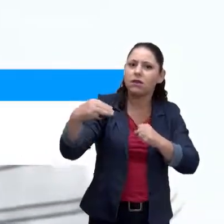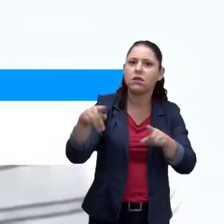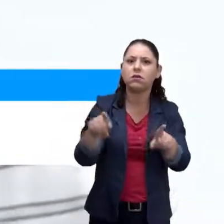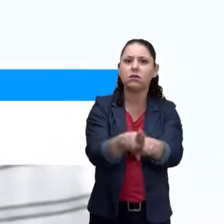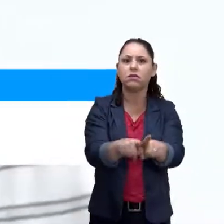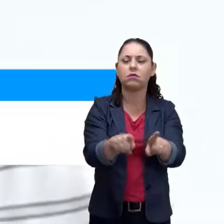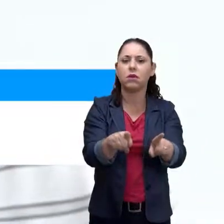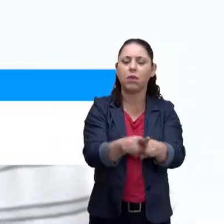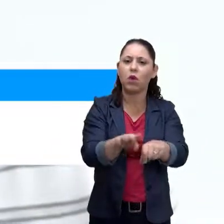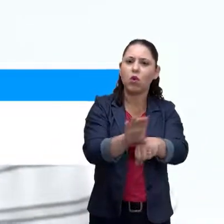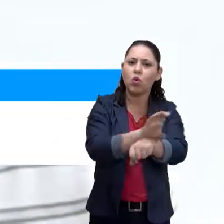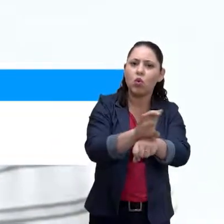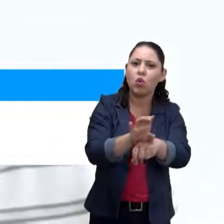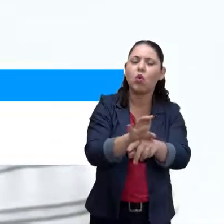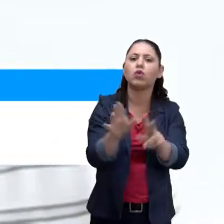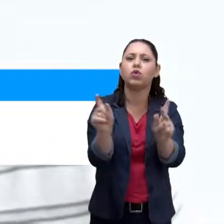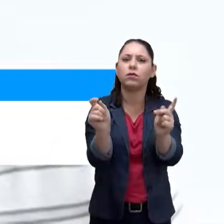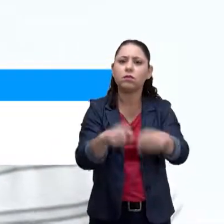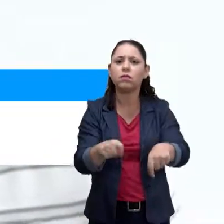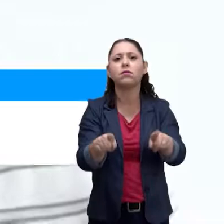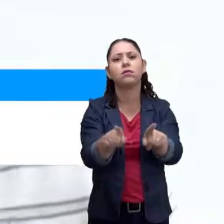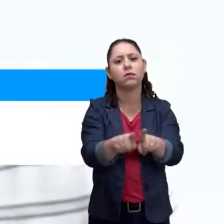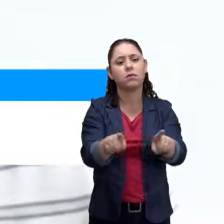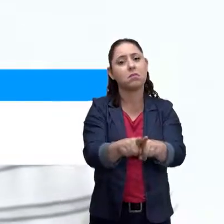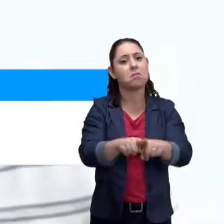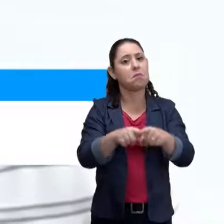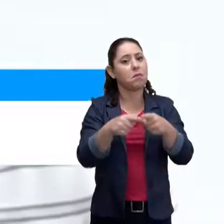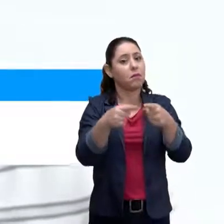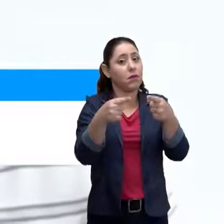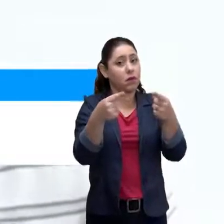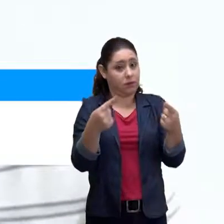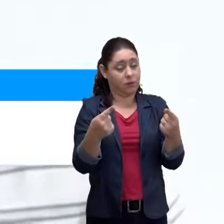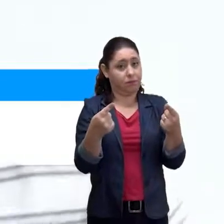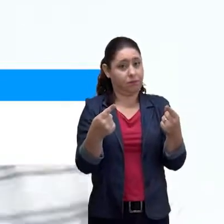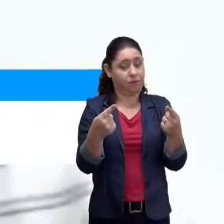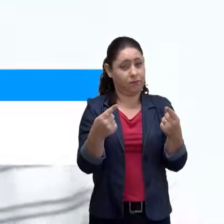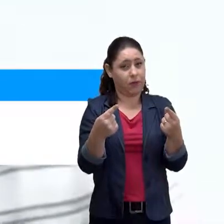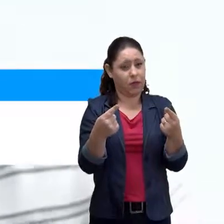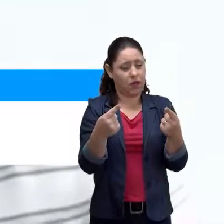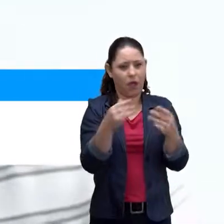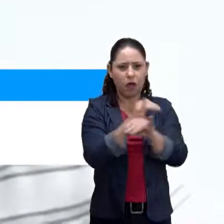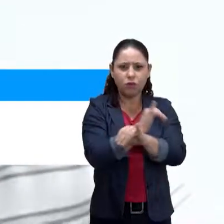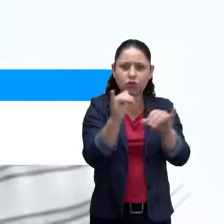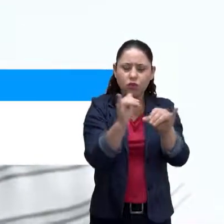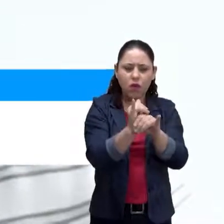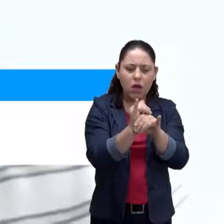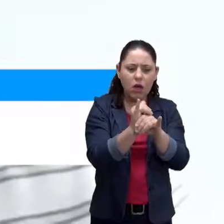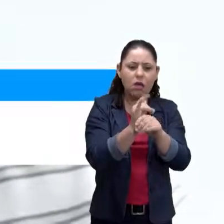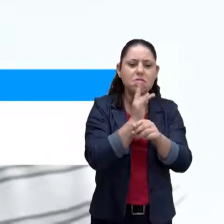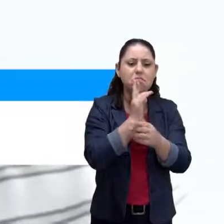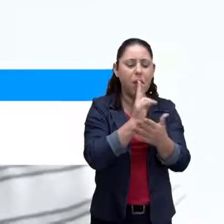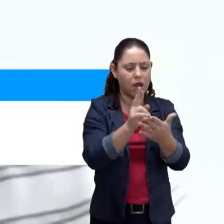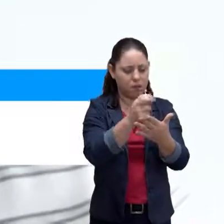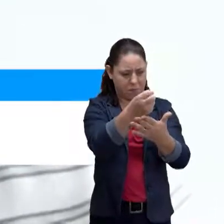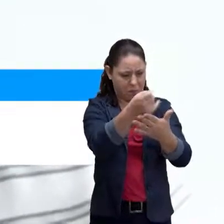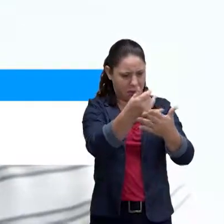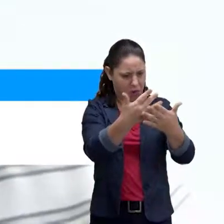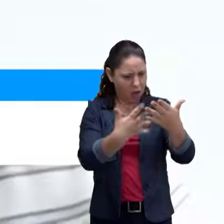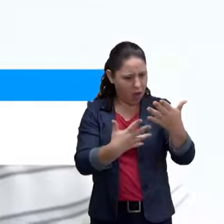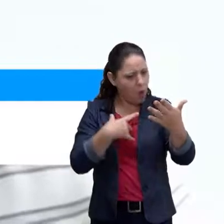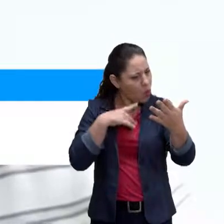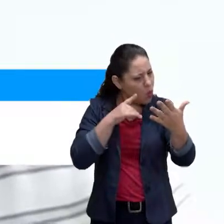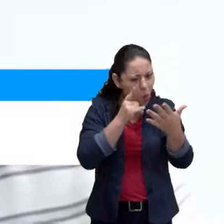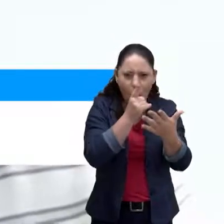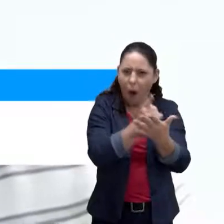de mestrado, cursos de capacitação, porém, na divulgação dos resultados,